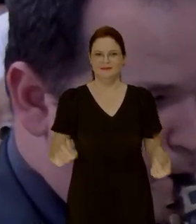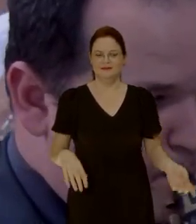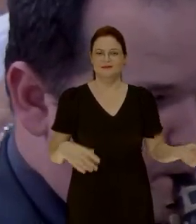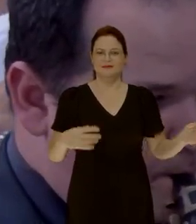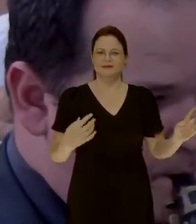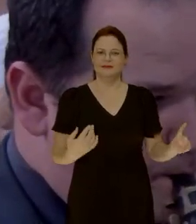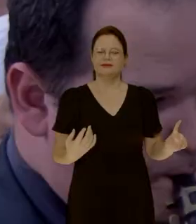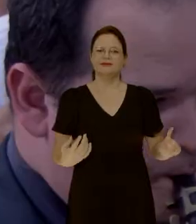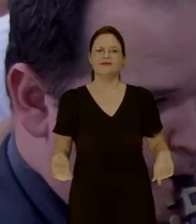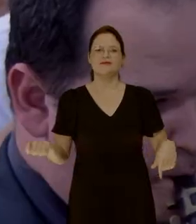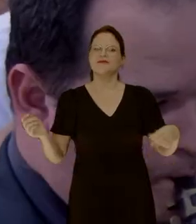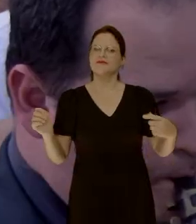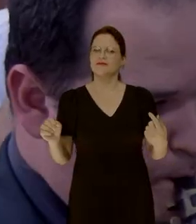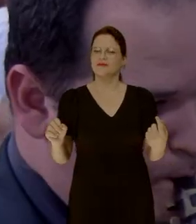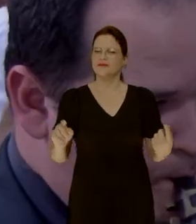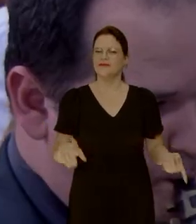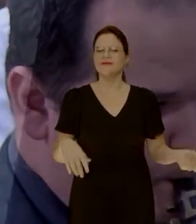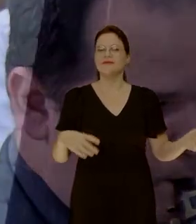Glória a Deus.